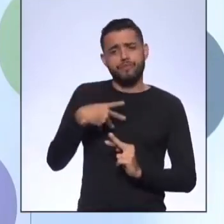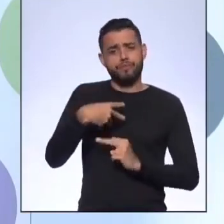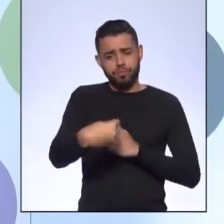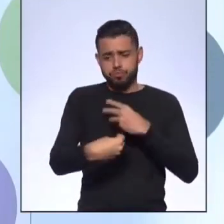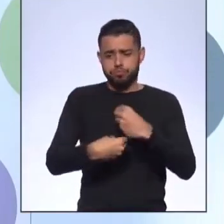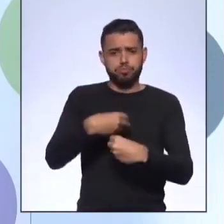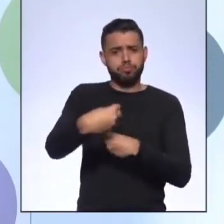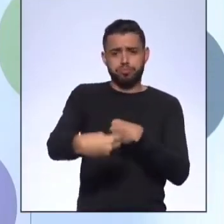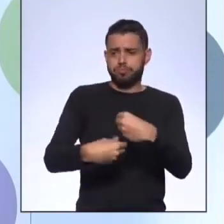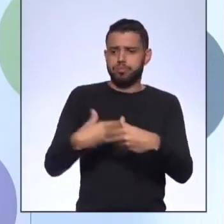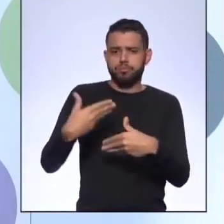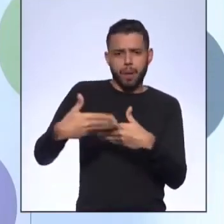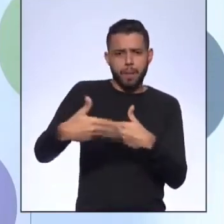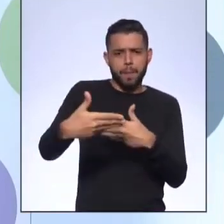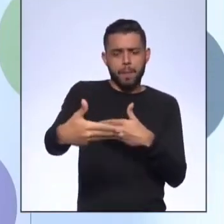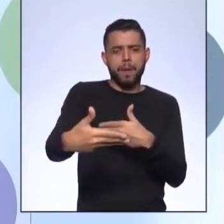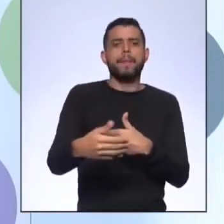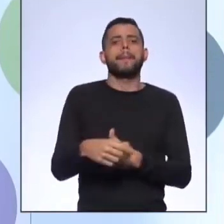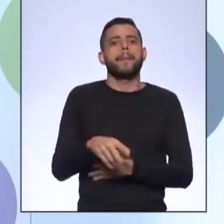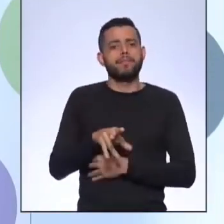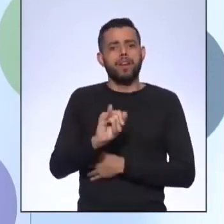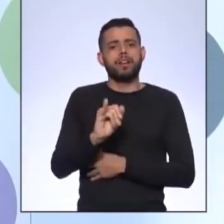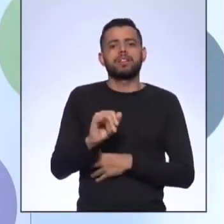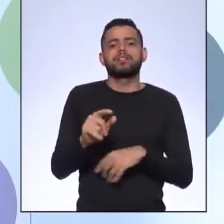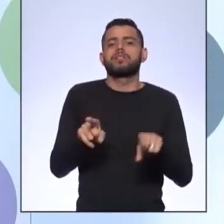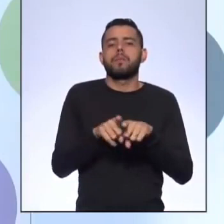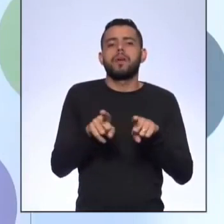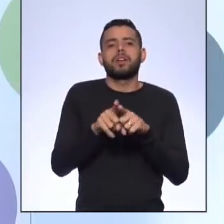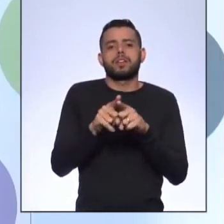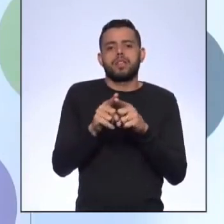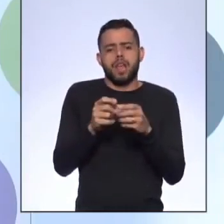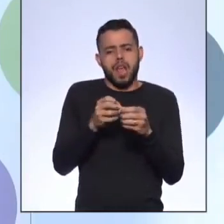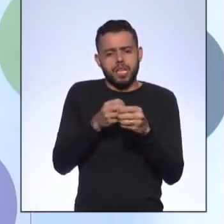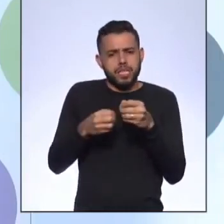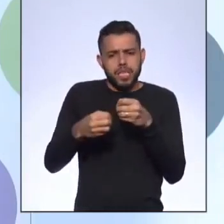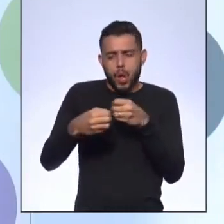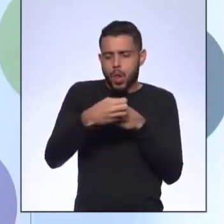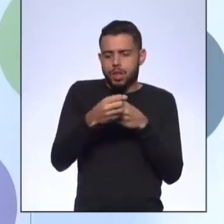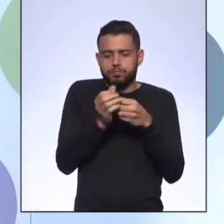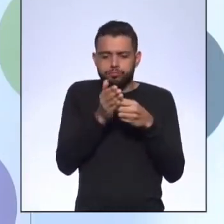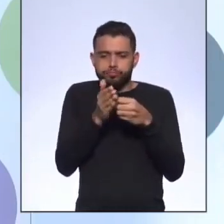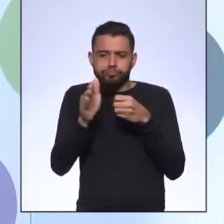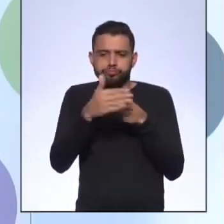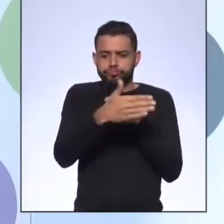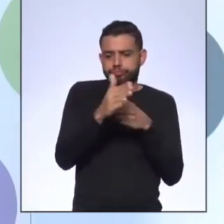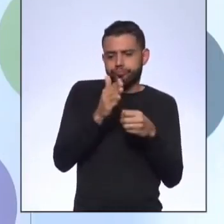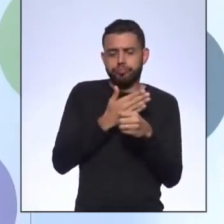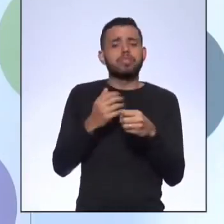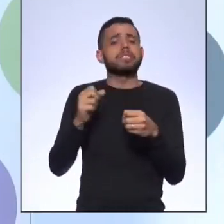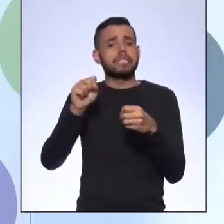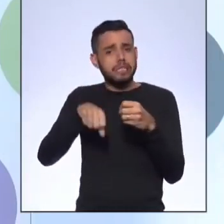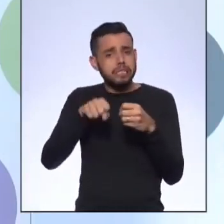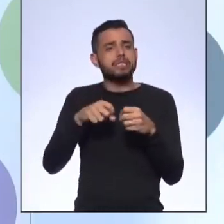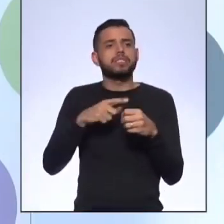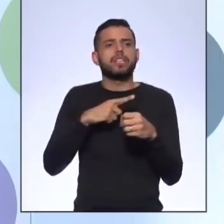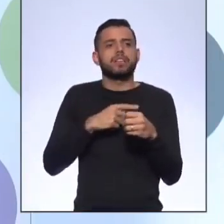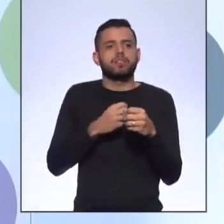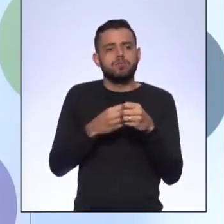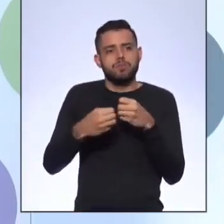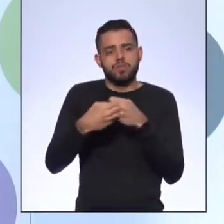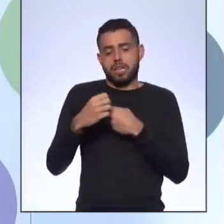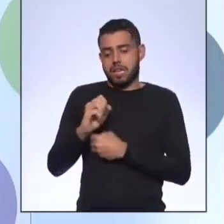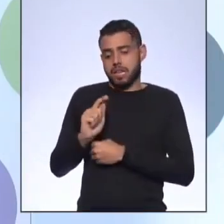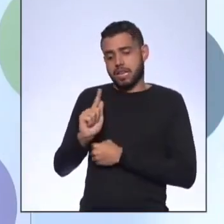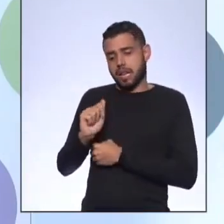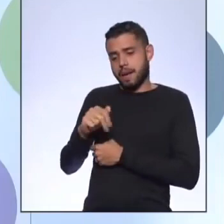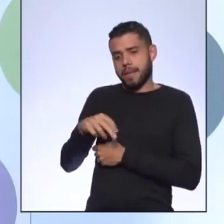outro. Está relacionado com o processo de divisão celular? Sim, a gente vai perceber que existe a formação dos gametas e que isso interfere. A